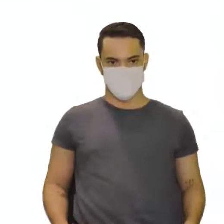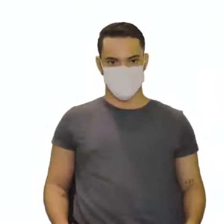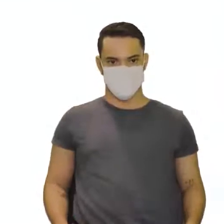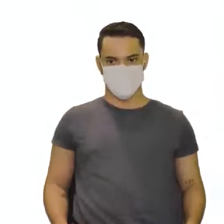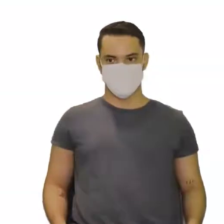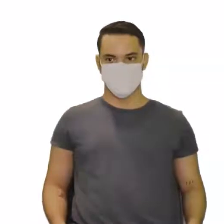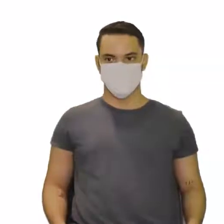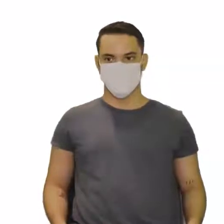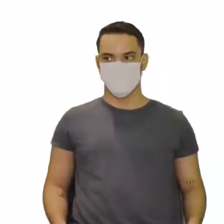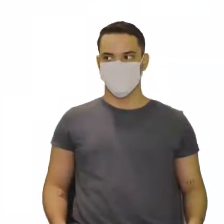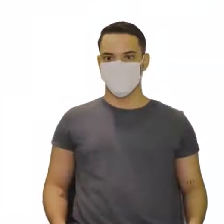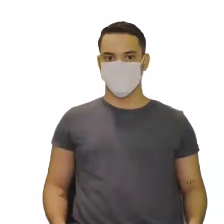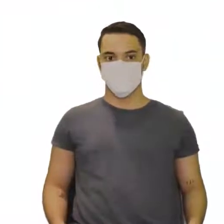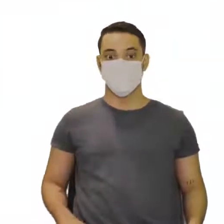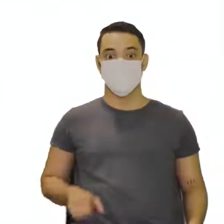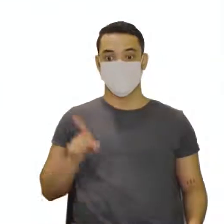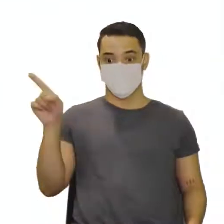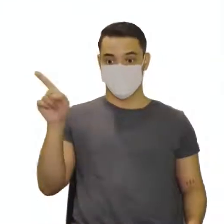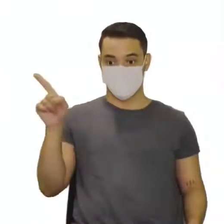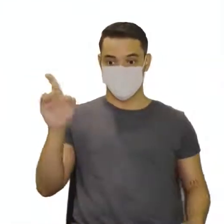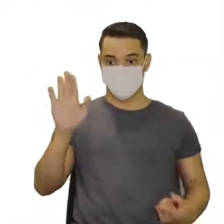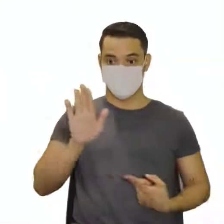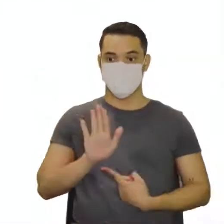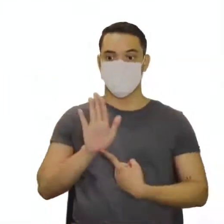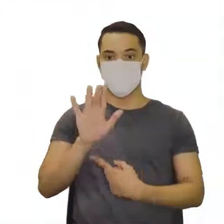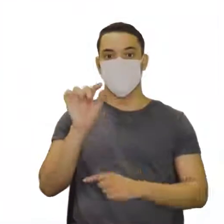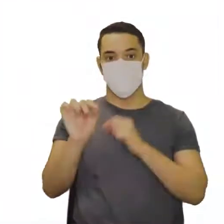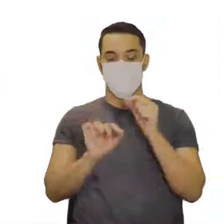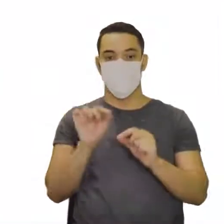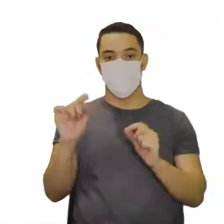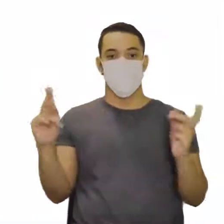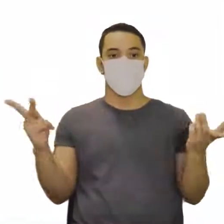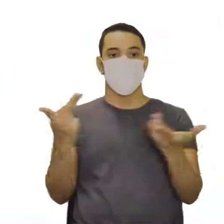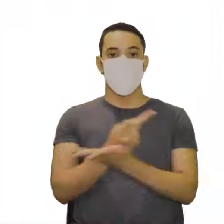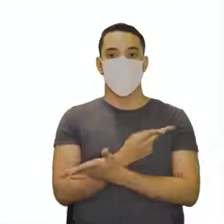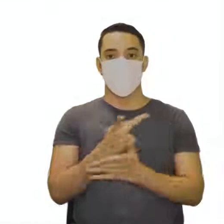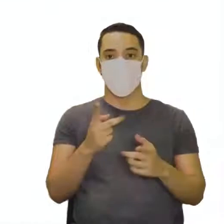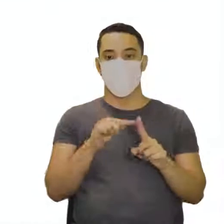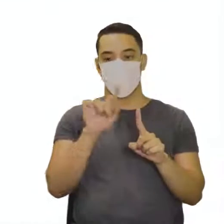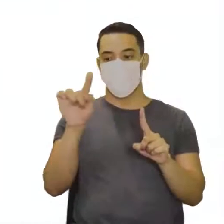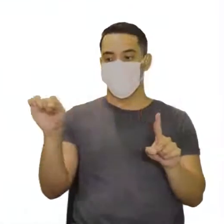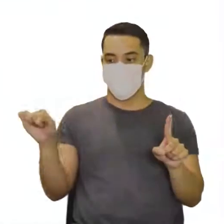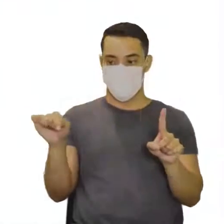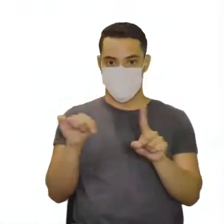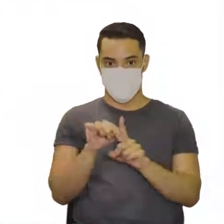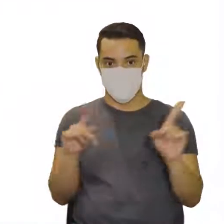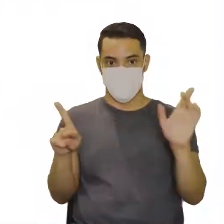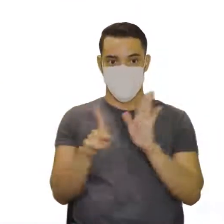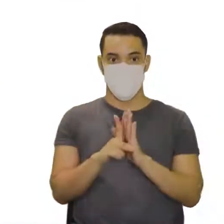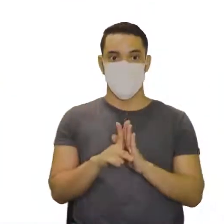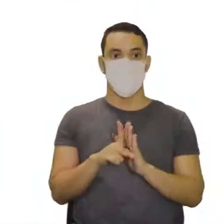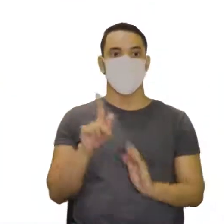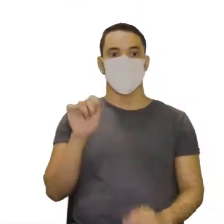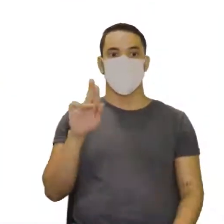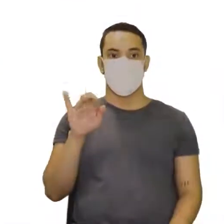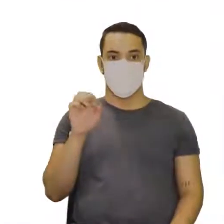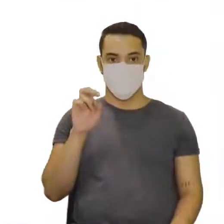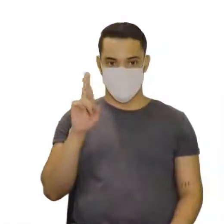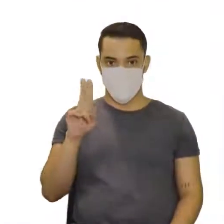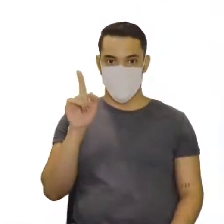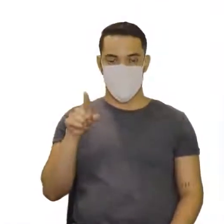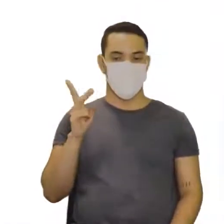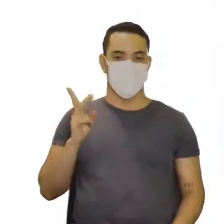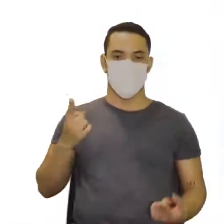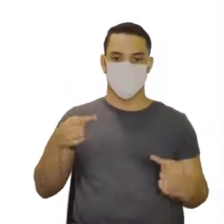Pronto. A figura representa um circuito no qual o gerador é de corrente contínua,